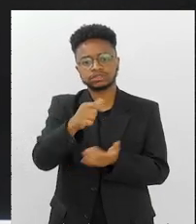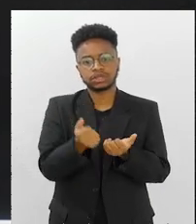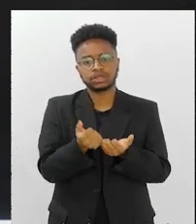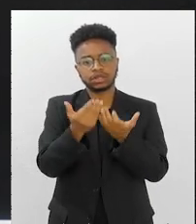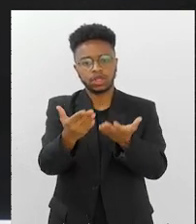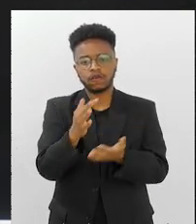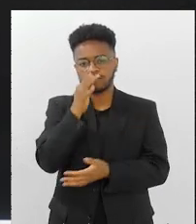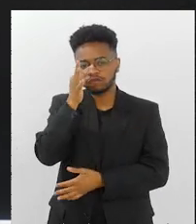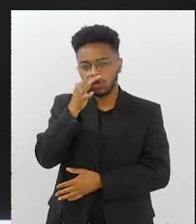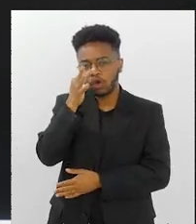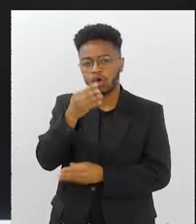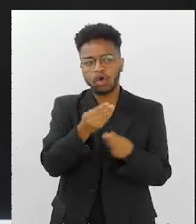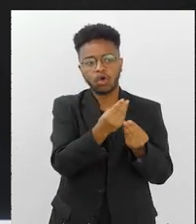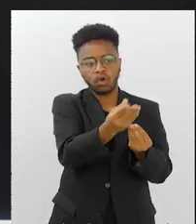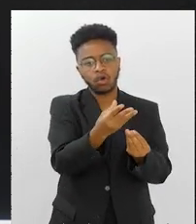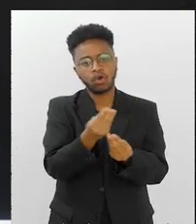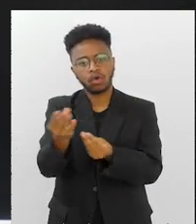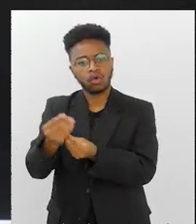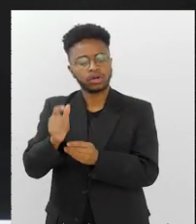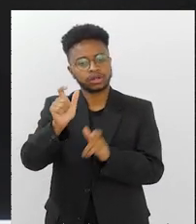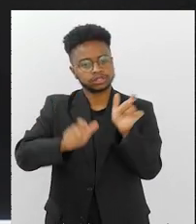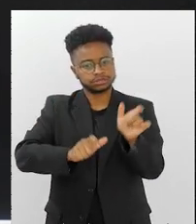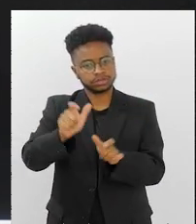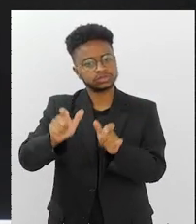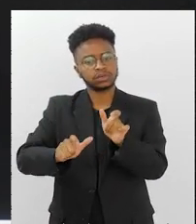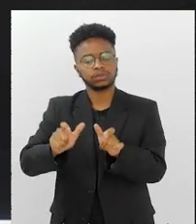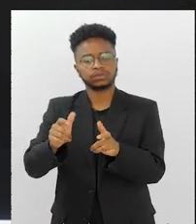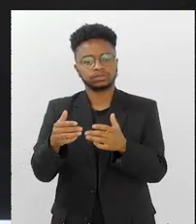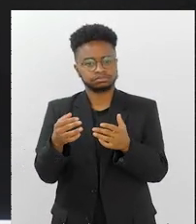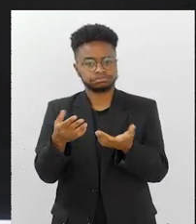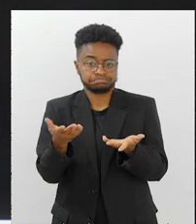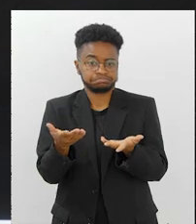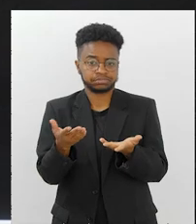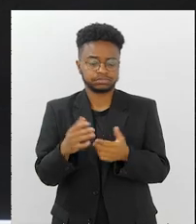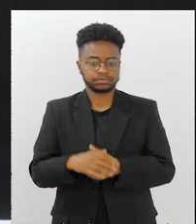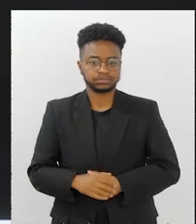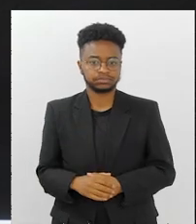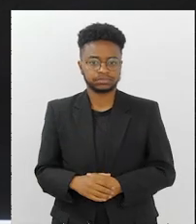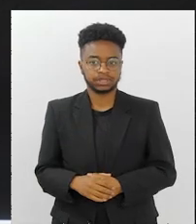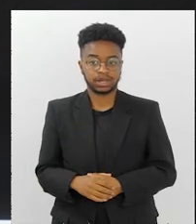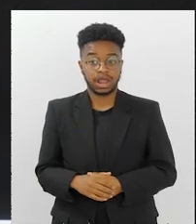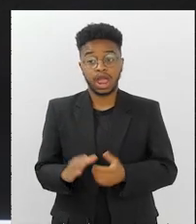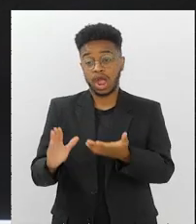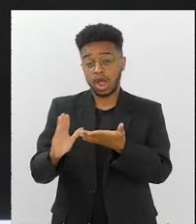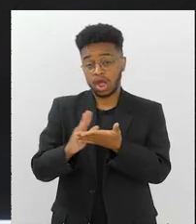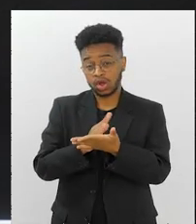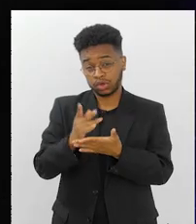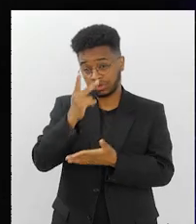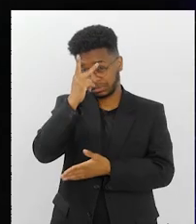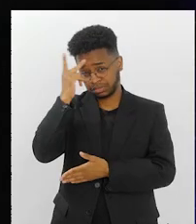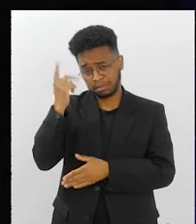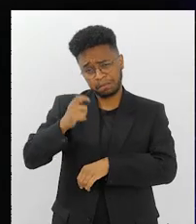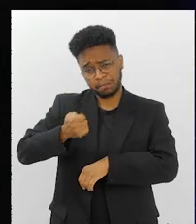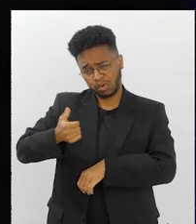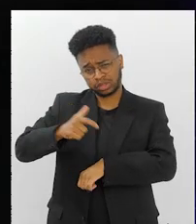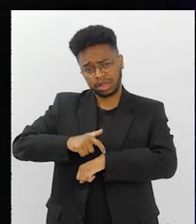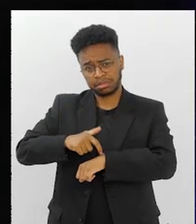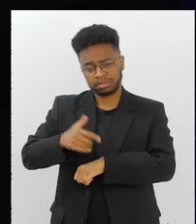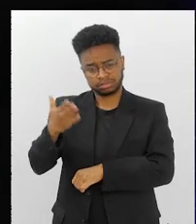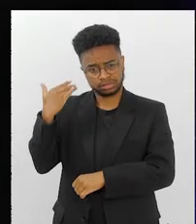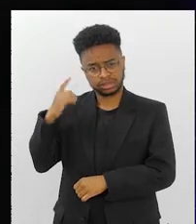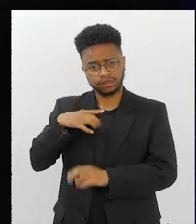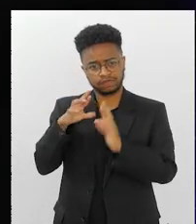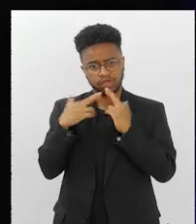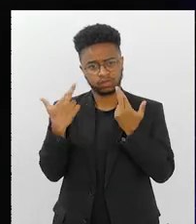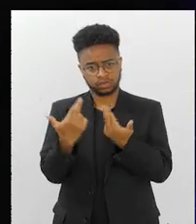você oferecer rosas para pras imperiano enfim é assim algumas pessoas recentemente